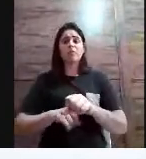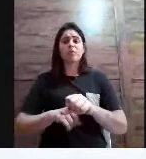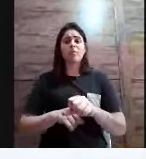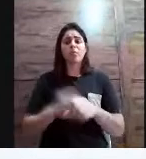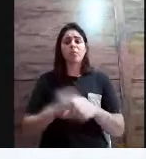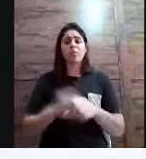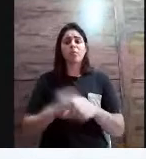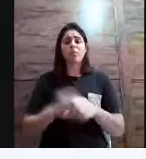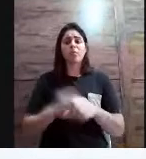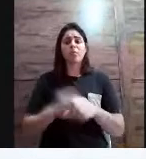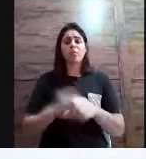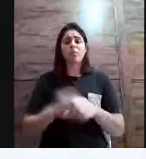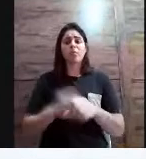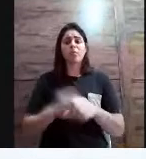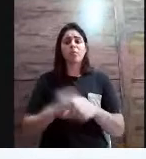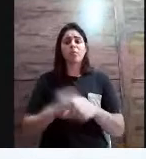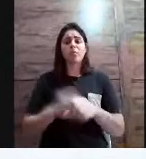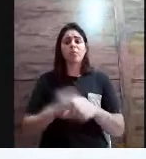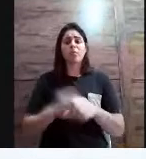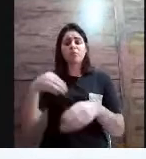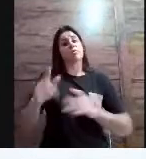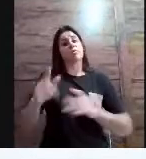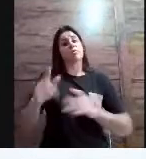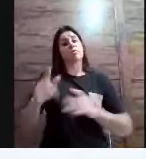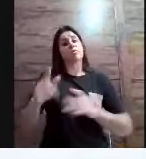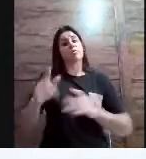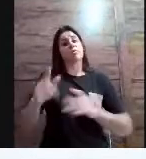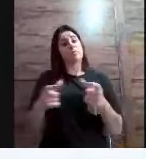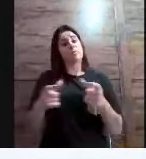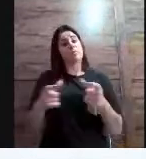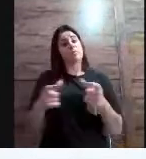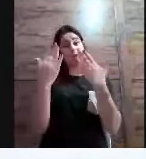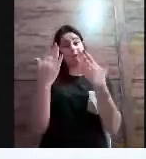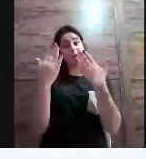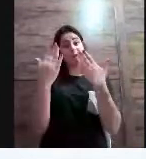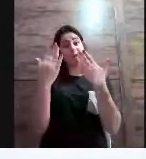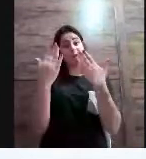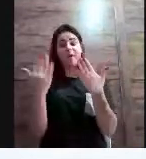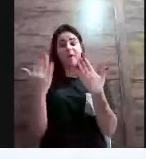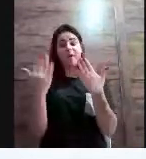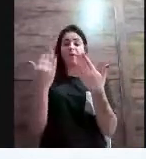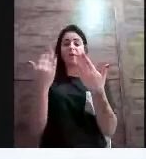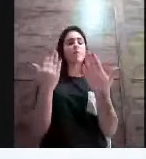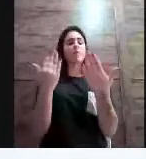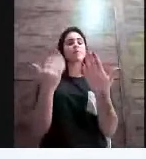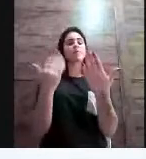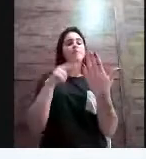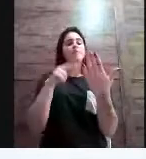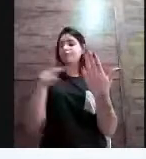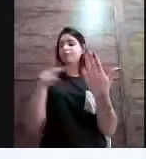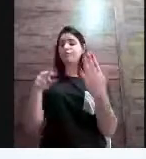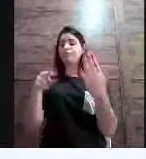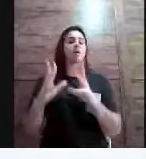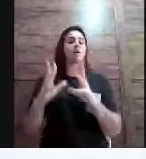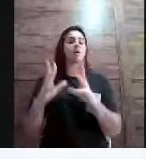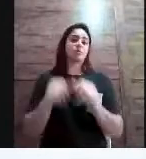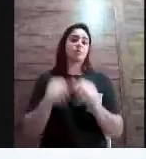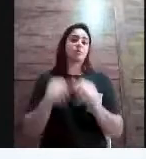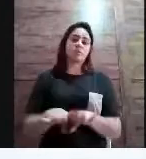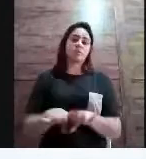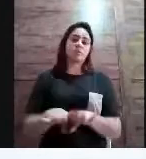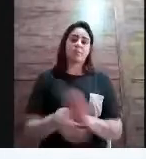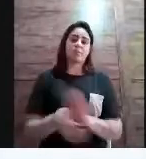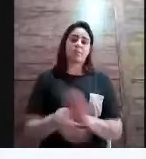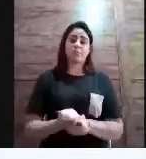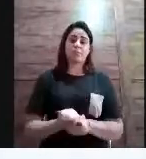tão baixa. Então, tudo isso tem que ser comparado para ser viabilizado. Agora, não há país que consiga